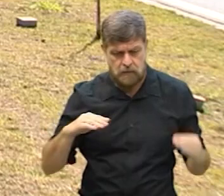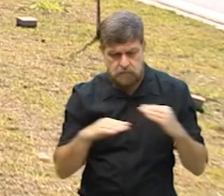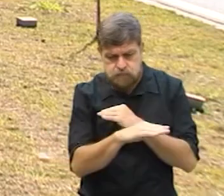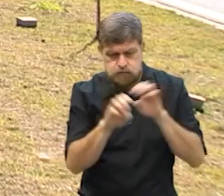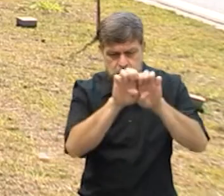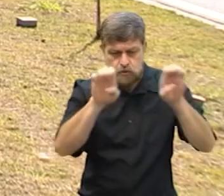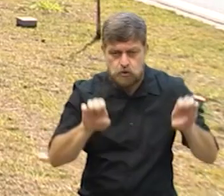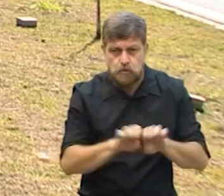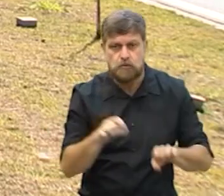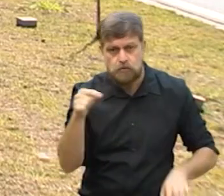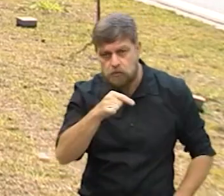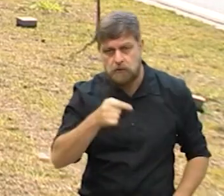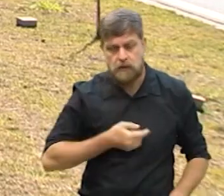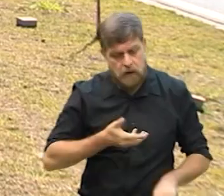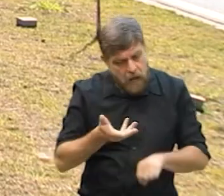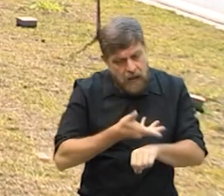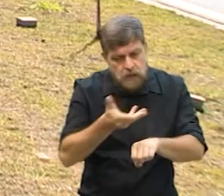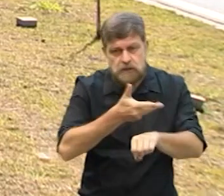de Infraestrutura,